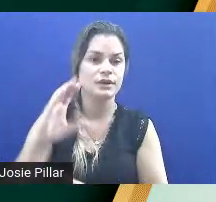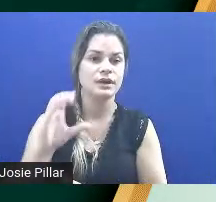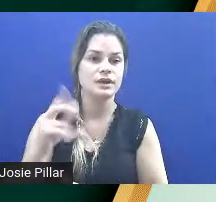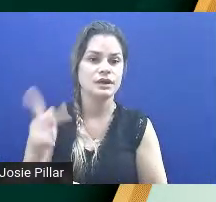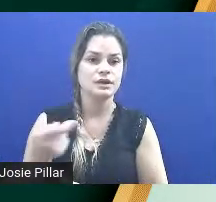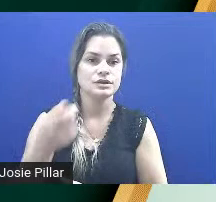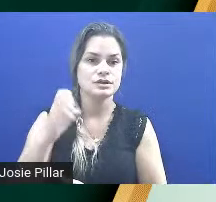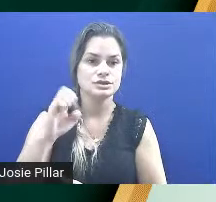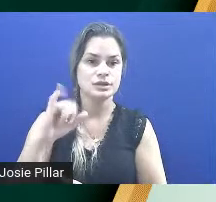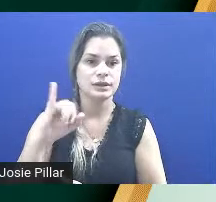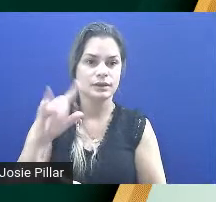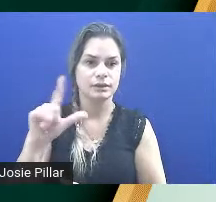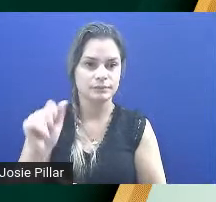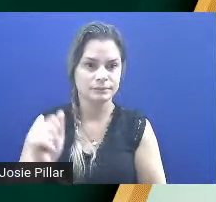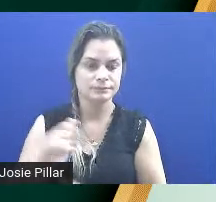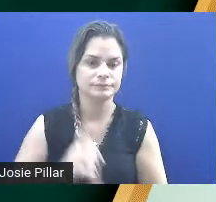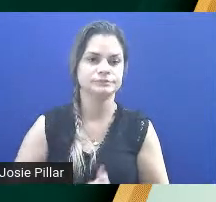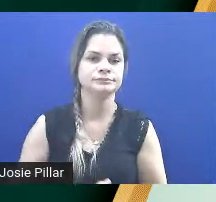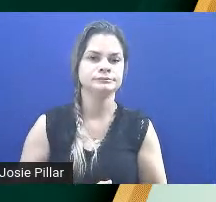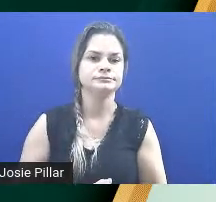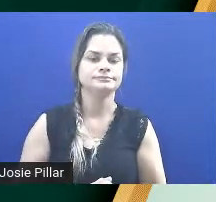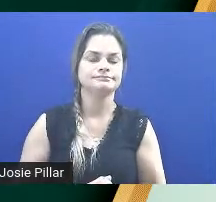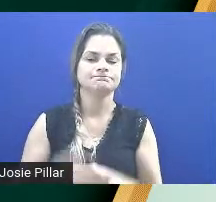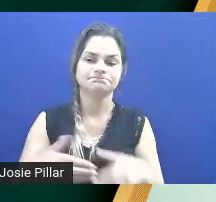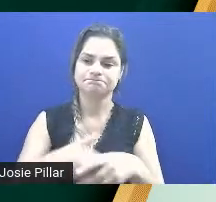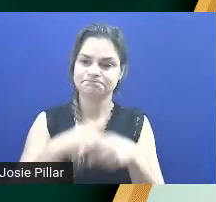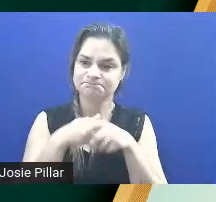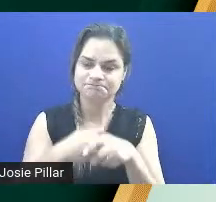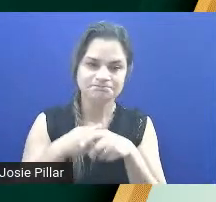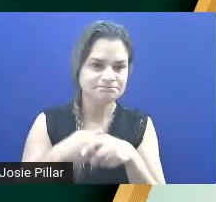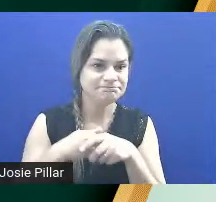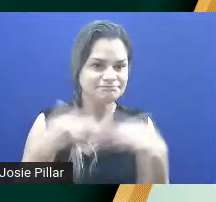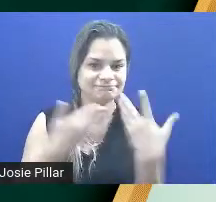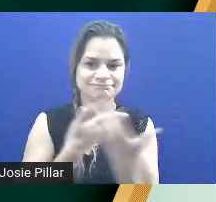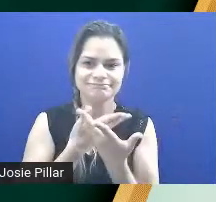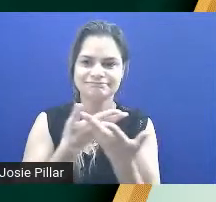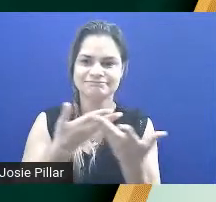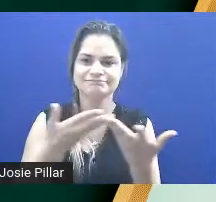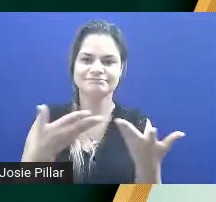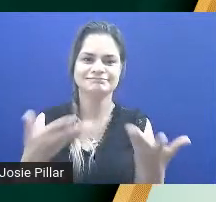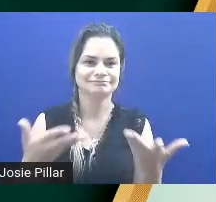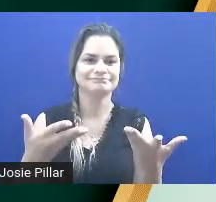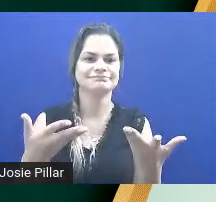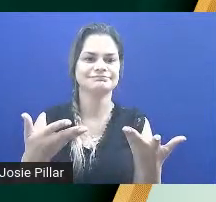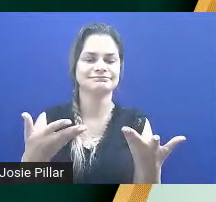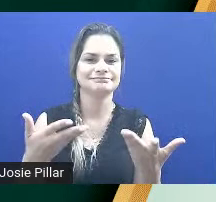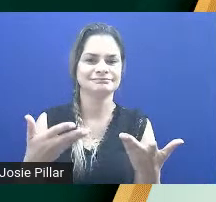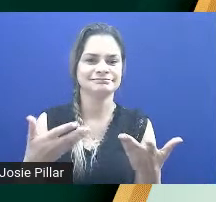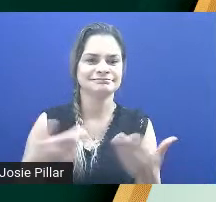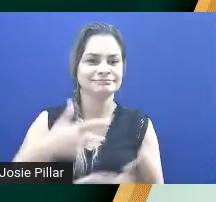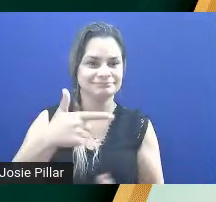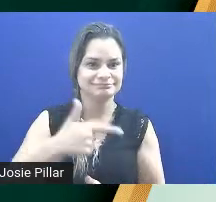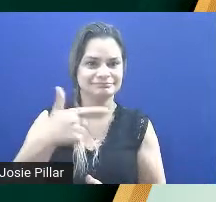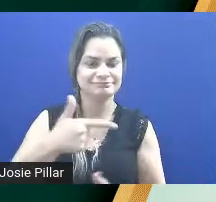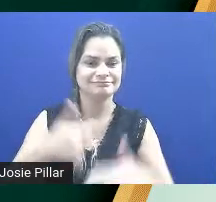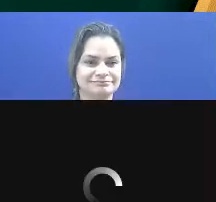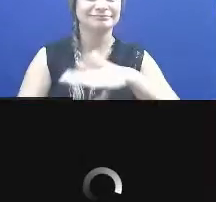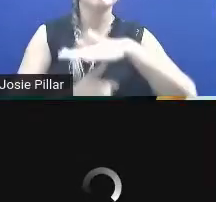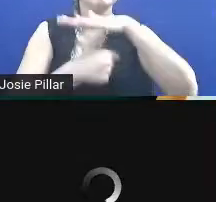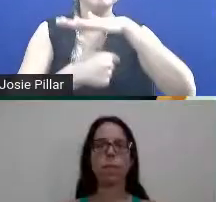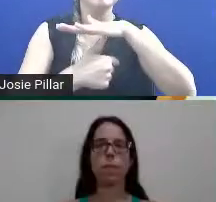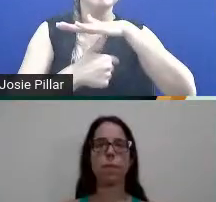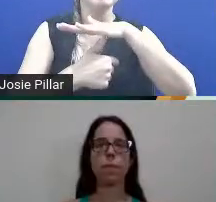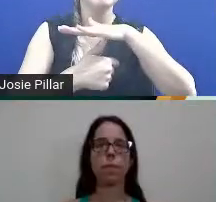Estopiglia. Meus cumprimentos ao senhor vice-reitor e a todos os integrantes da mesa